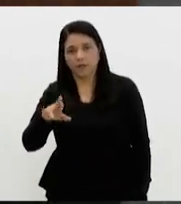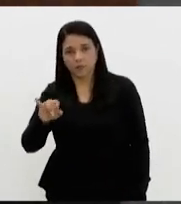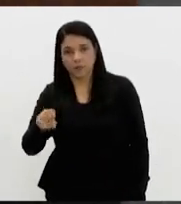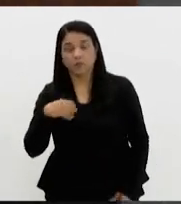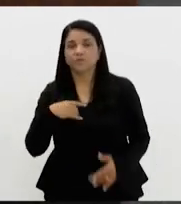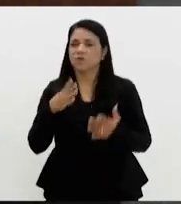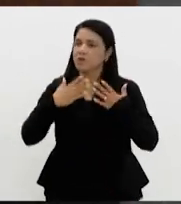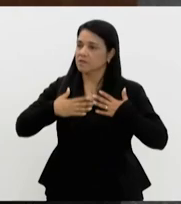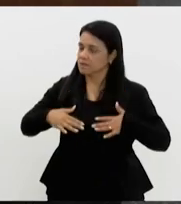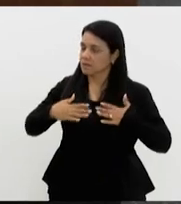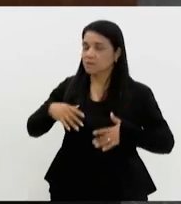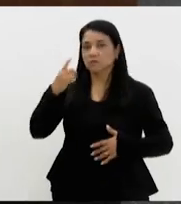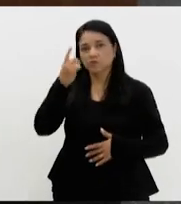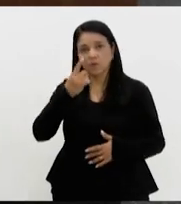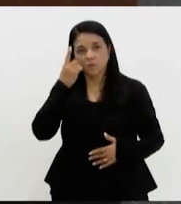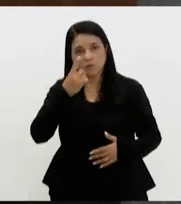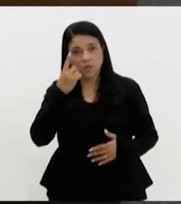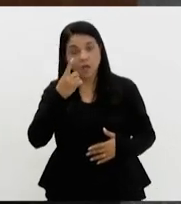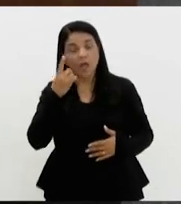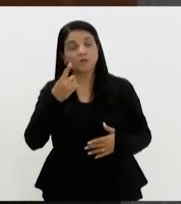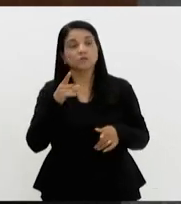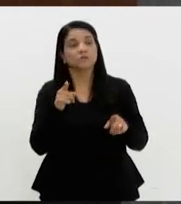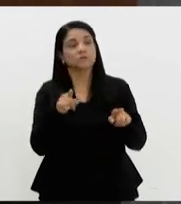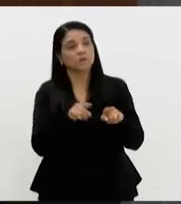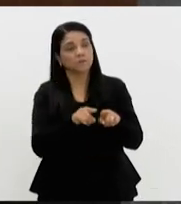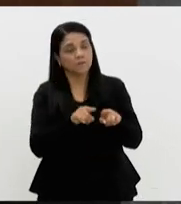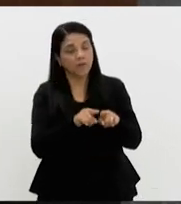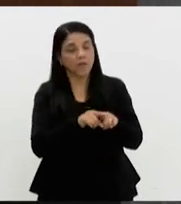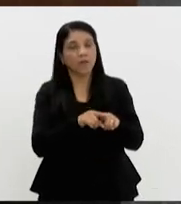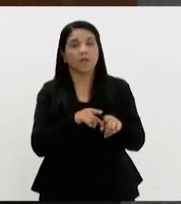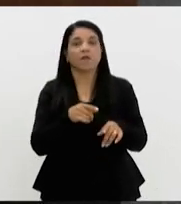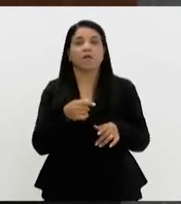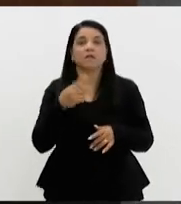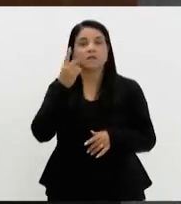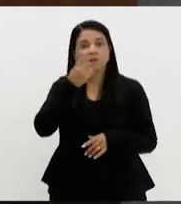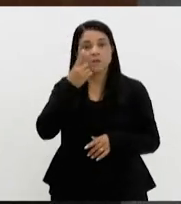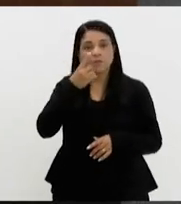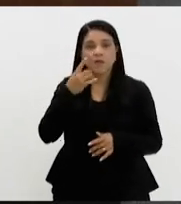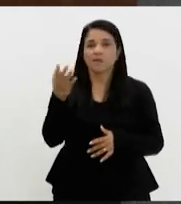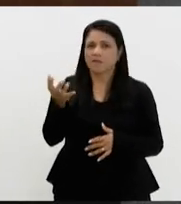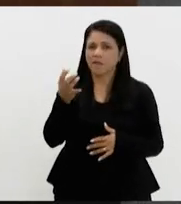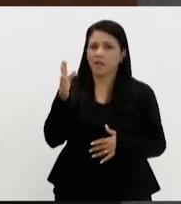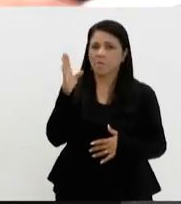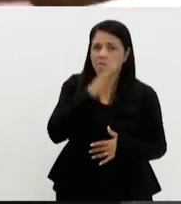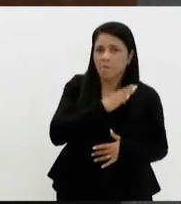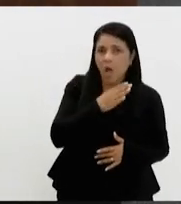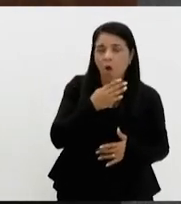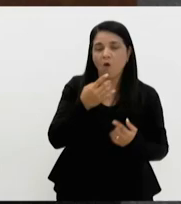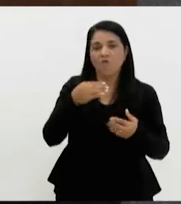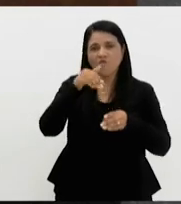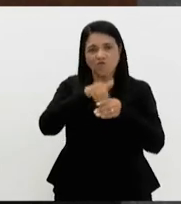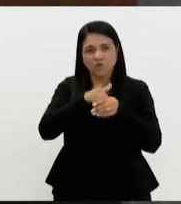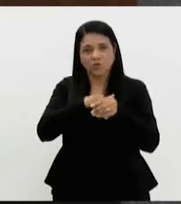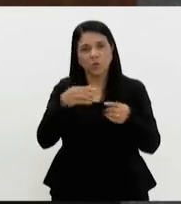deputados, inclusive aqueles que eu acho que querem o mal, que à época votaram o